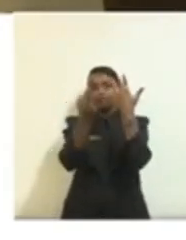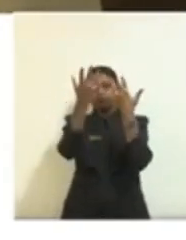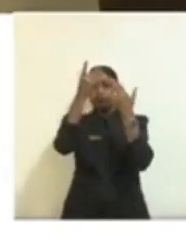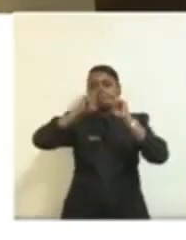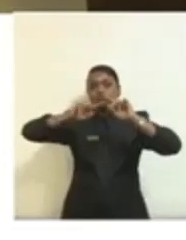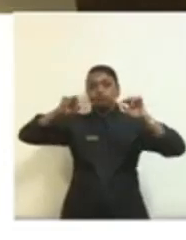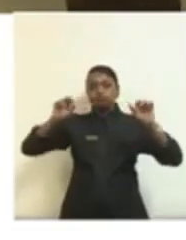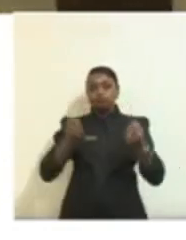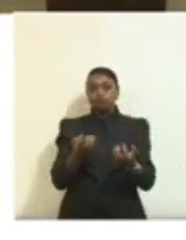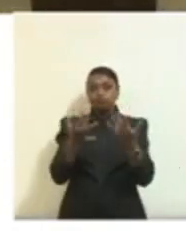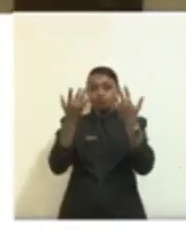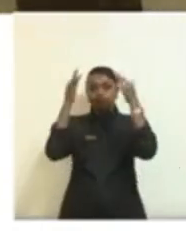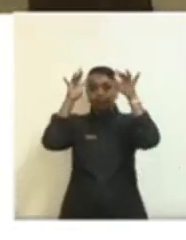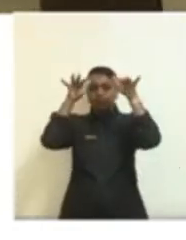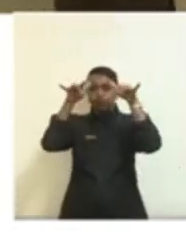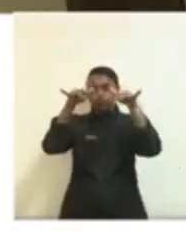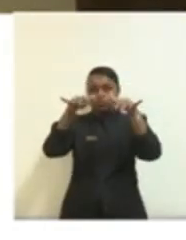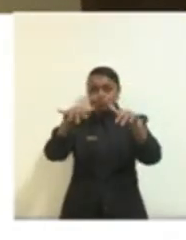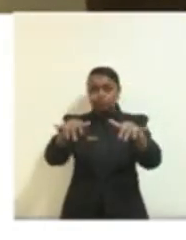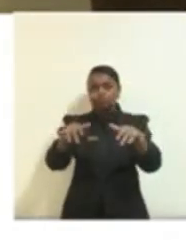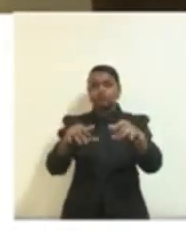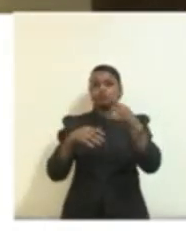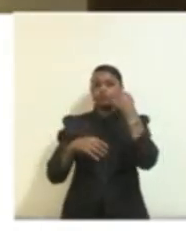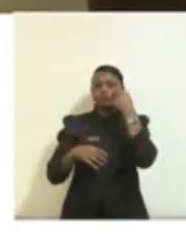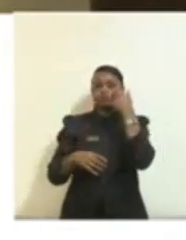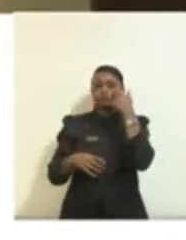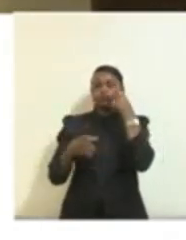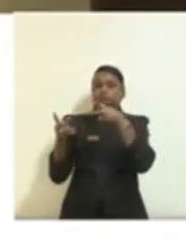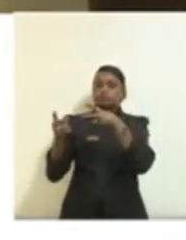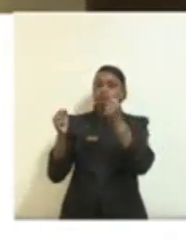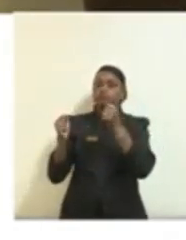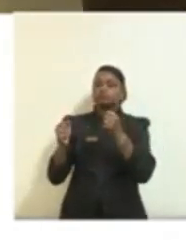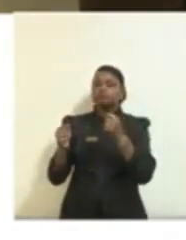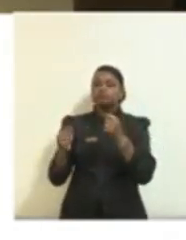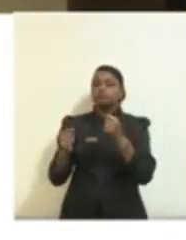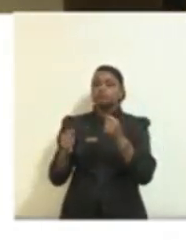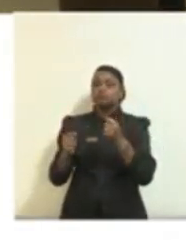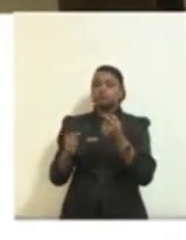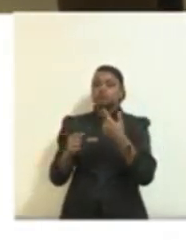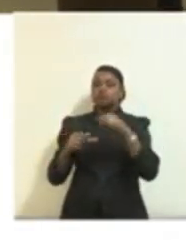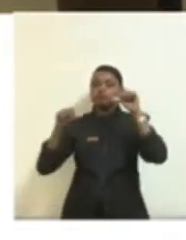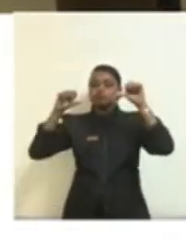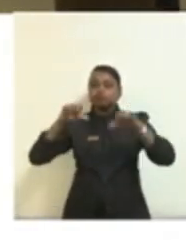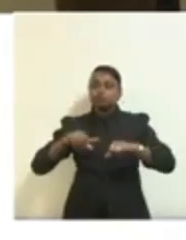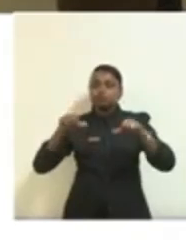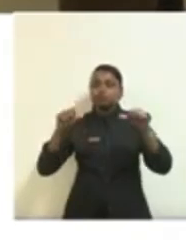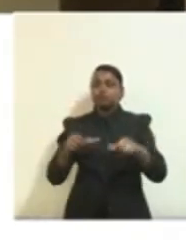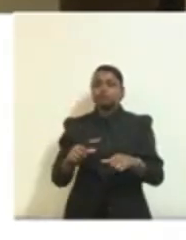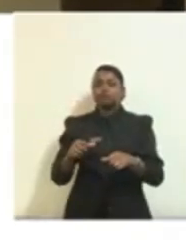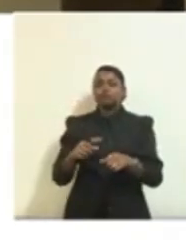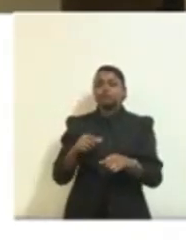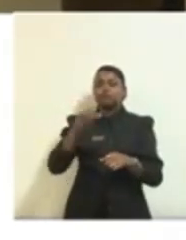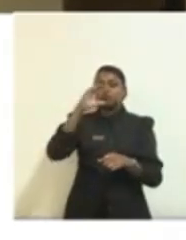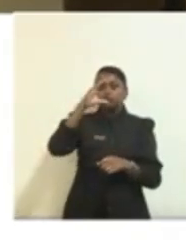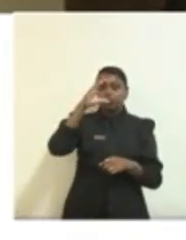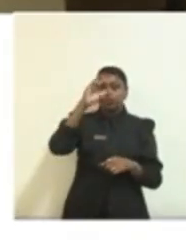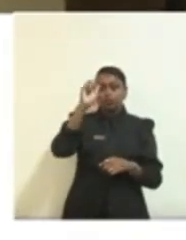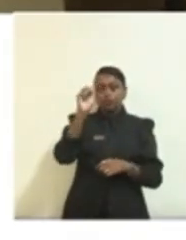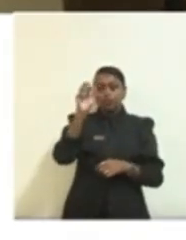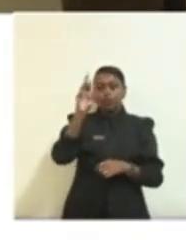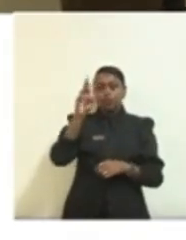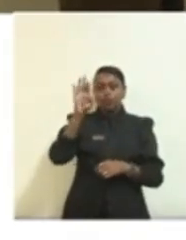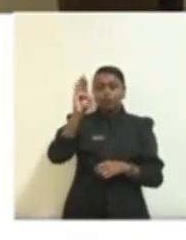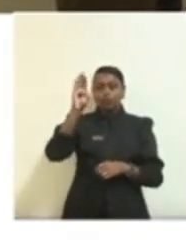né, que é o quanto, né, negativo é quando há fixação de carbono, o